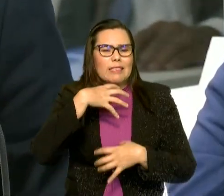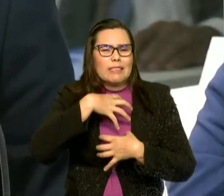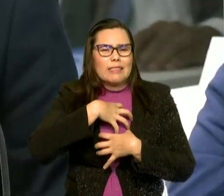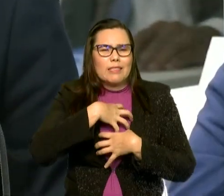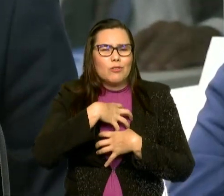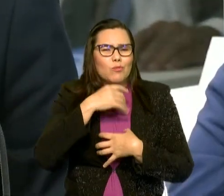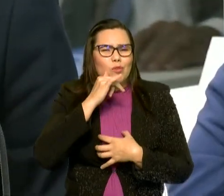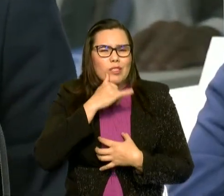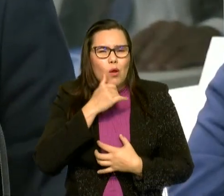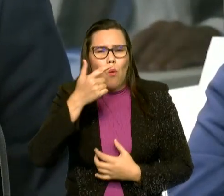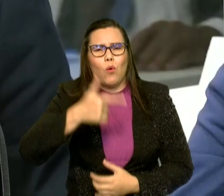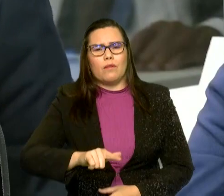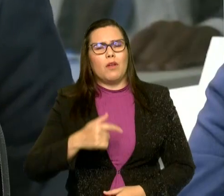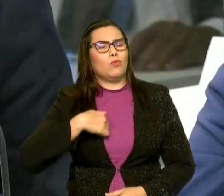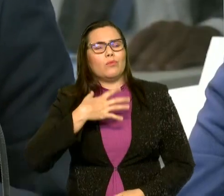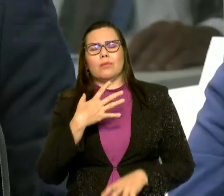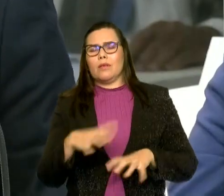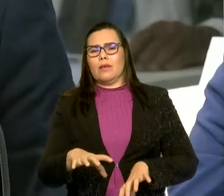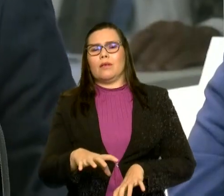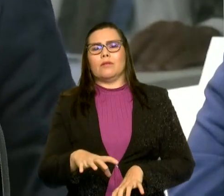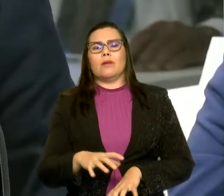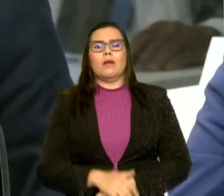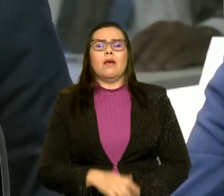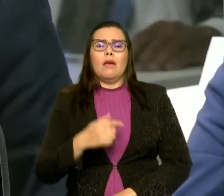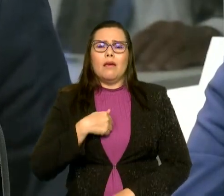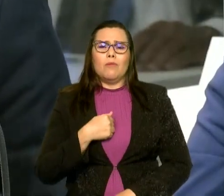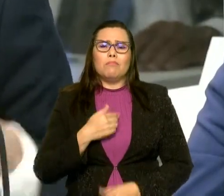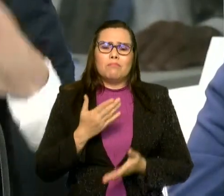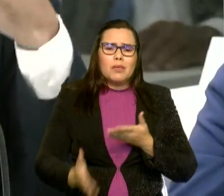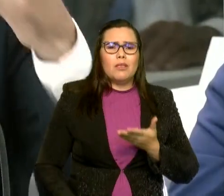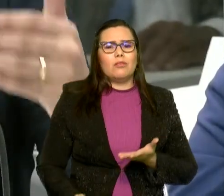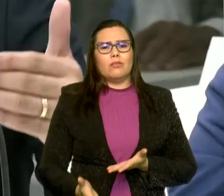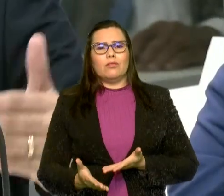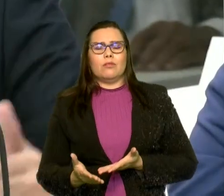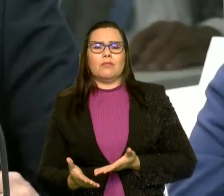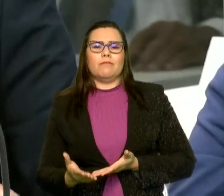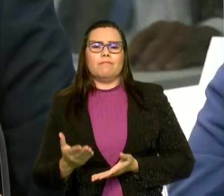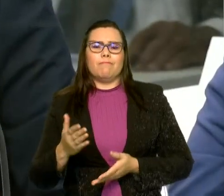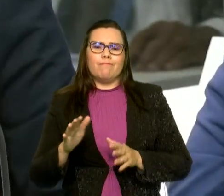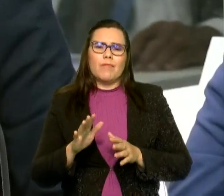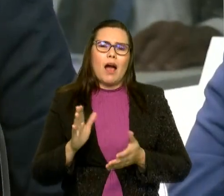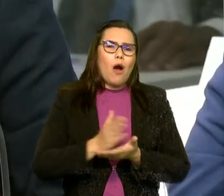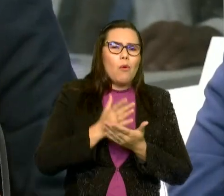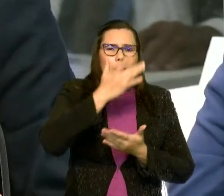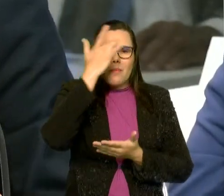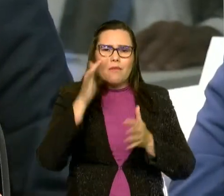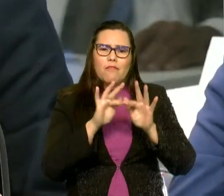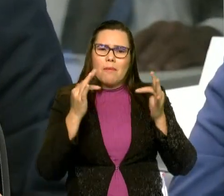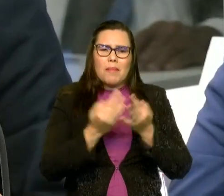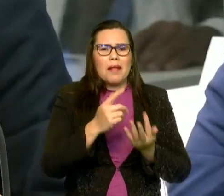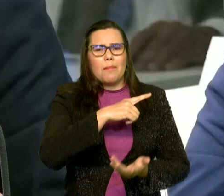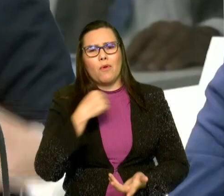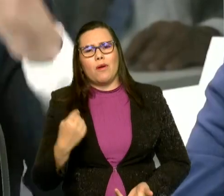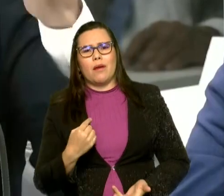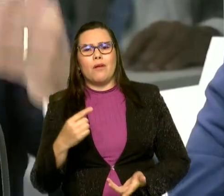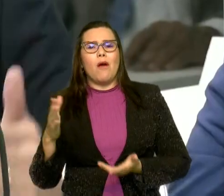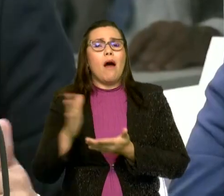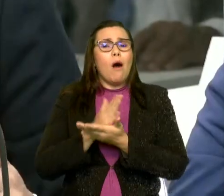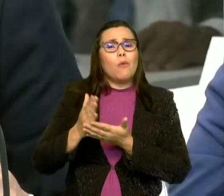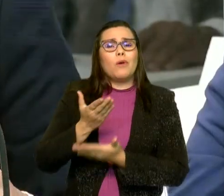A gente perdeu família, a gente perdeu amigo, a gente perdeu gente que estava na batalha junto com a gente. A